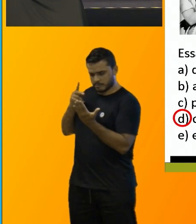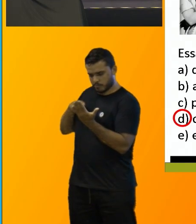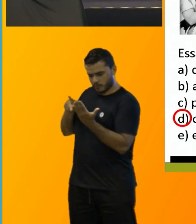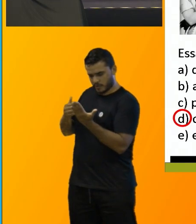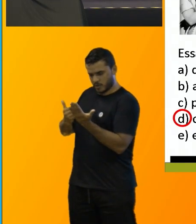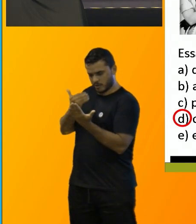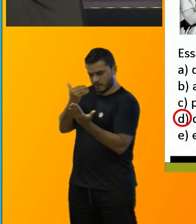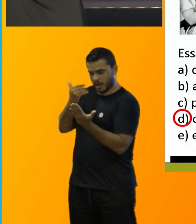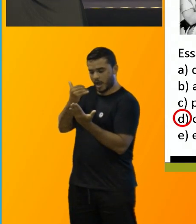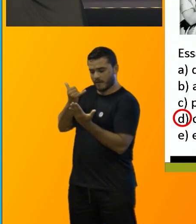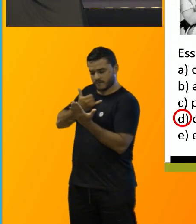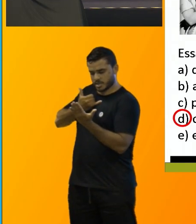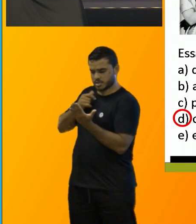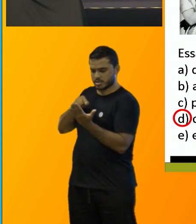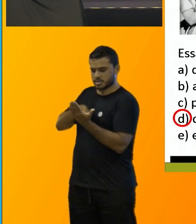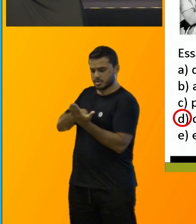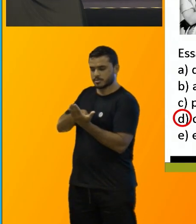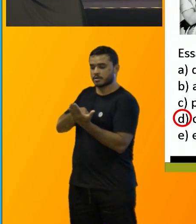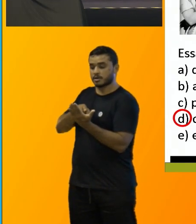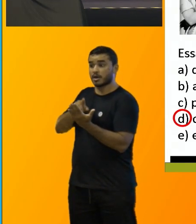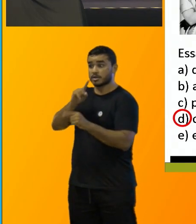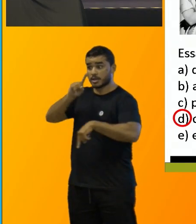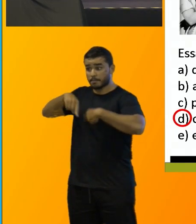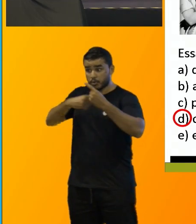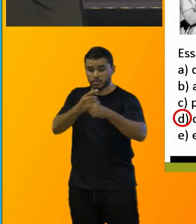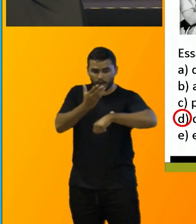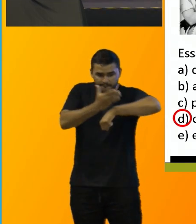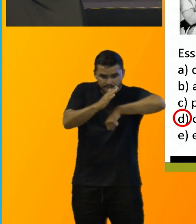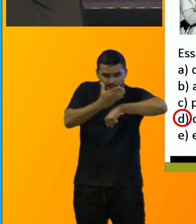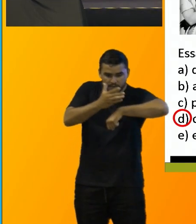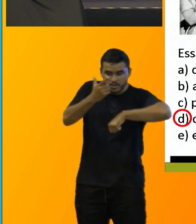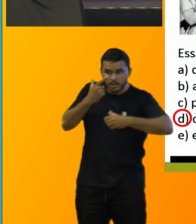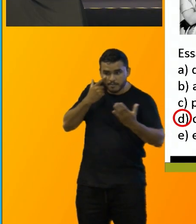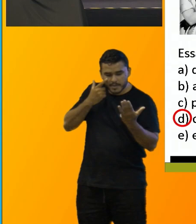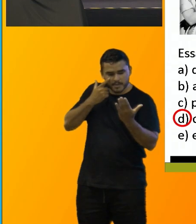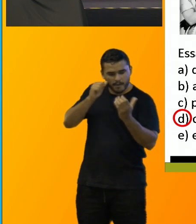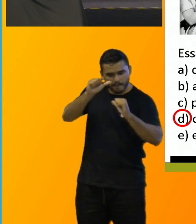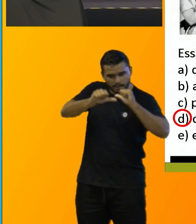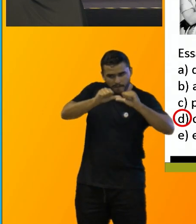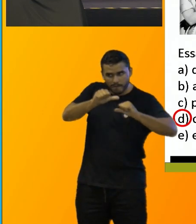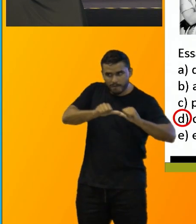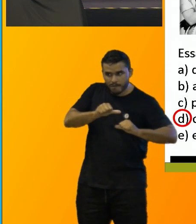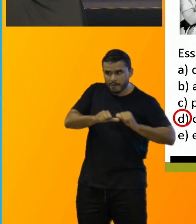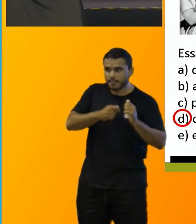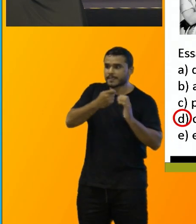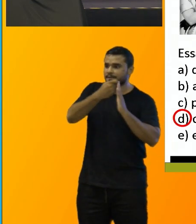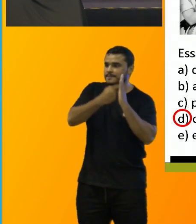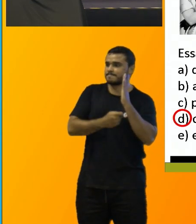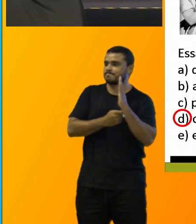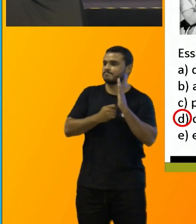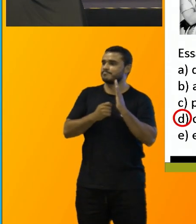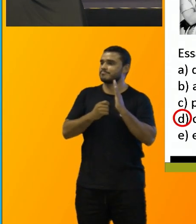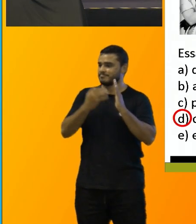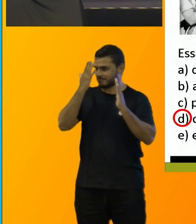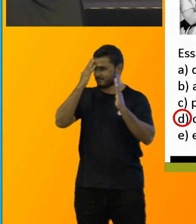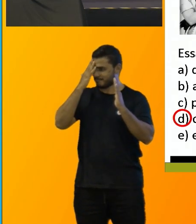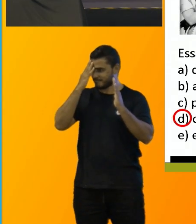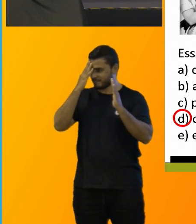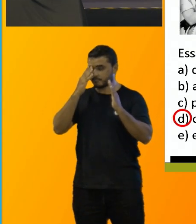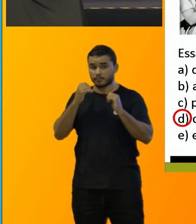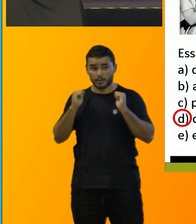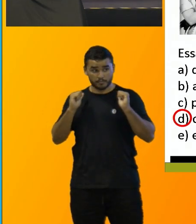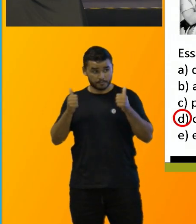redação as sugestões dadas pelos nossos corretores, que são fenomenais. Né? As